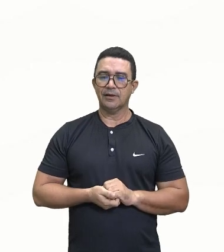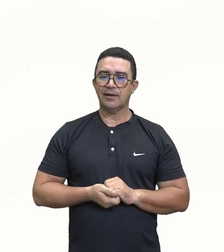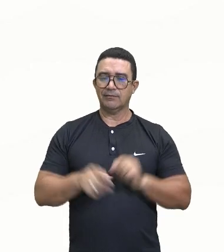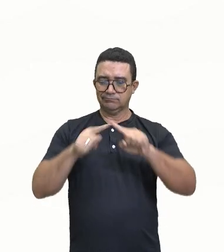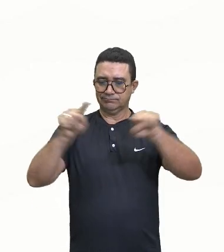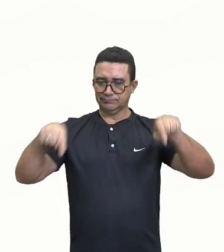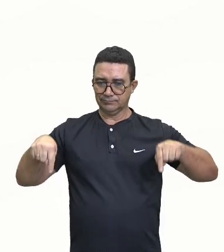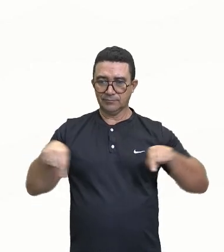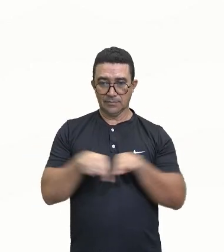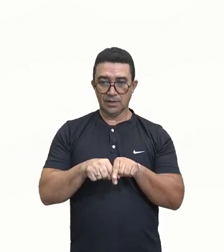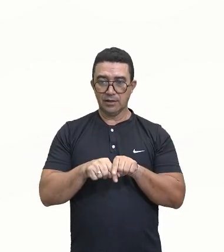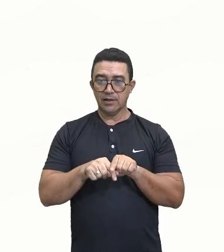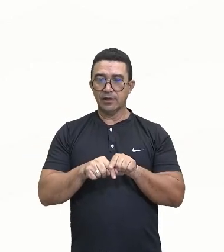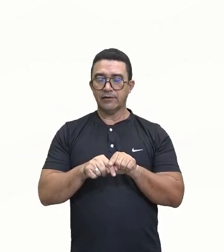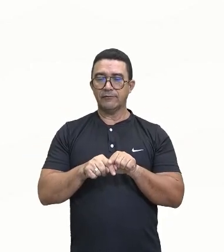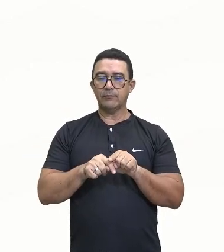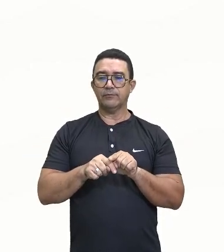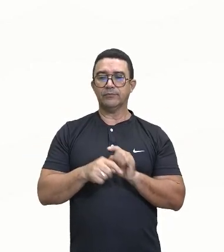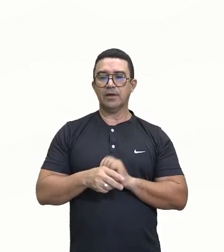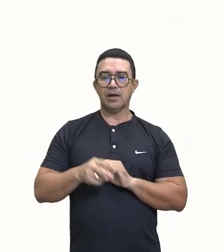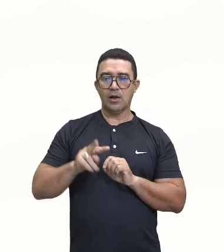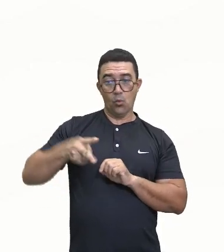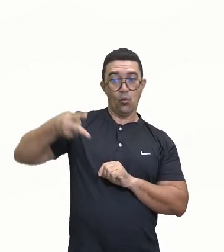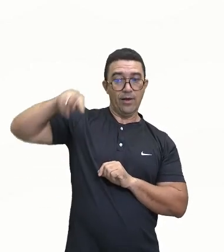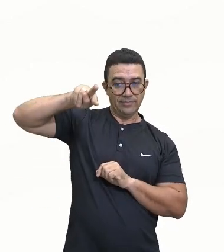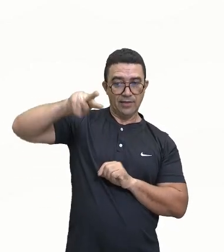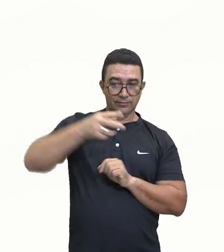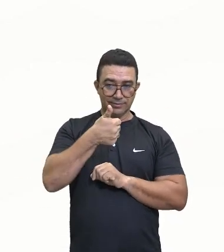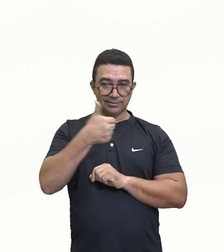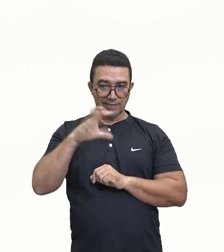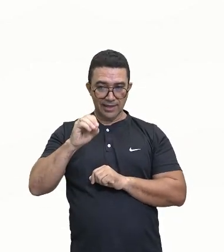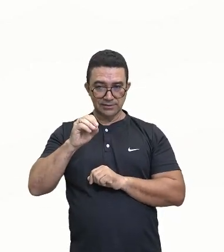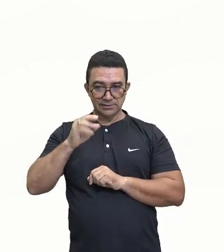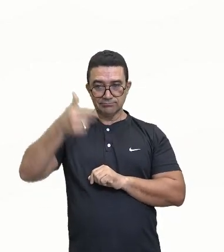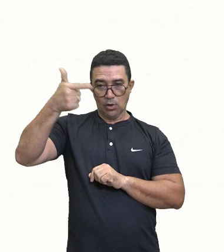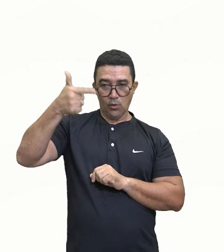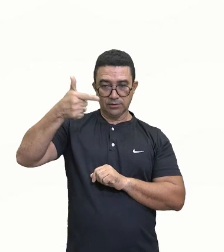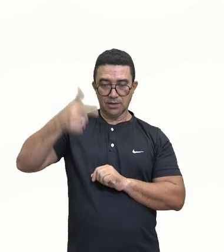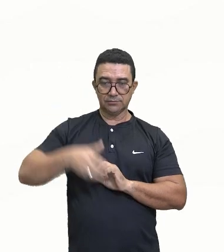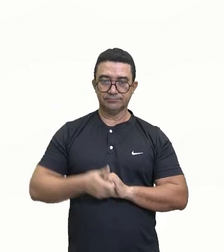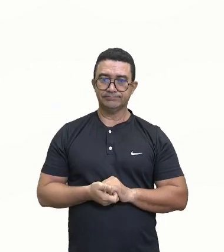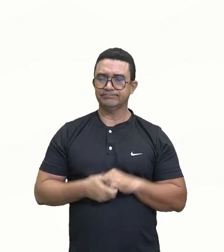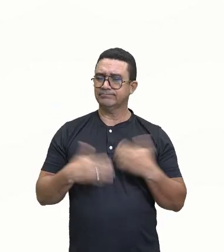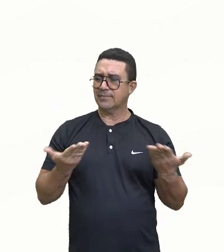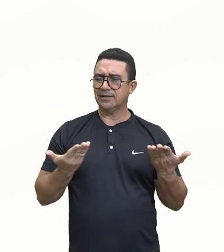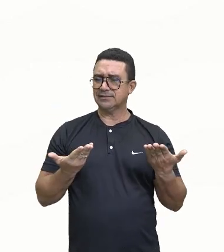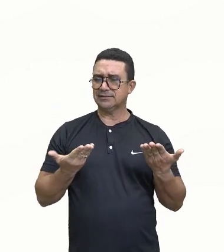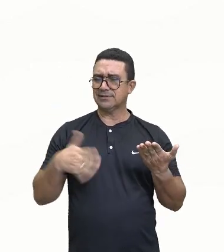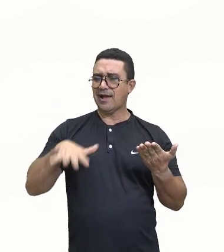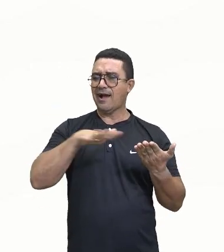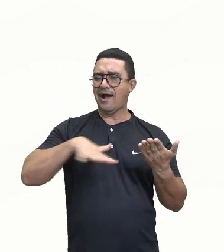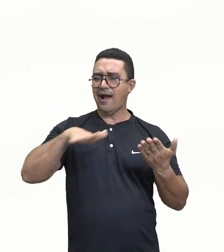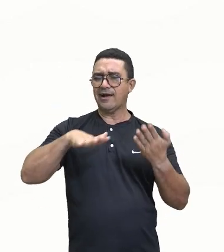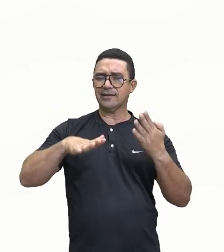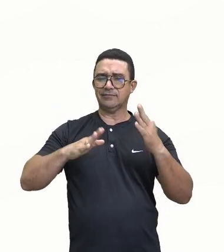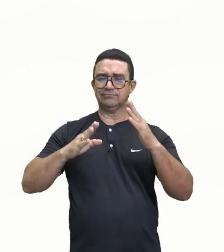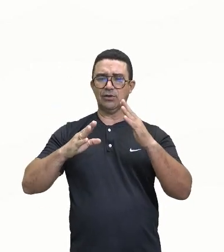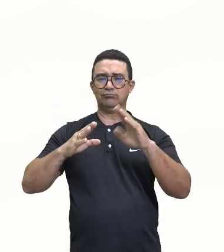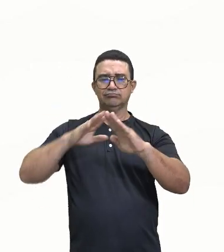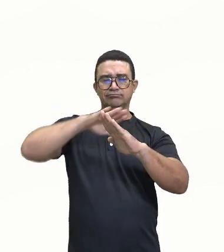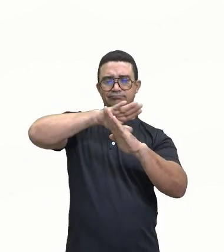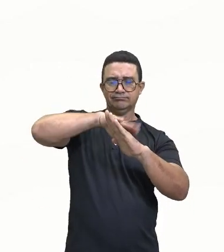é lado ao quadrado. Então, vai ficar 10 ao quadrado, certo? Mas a área lateral, que são os